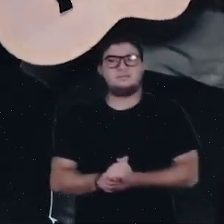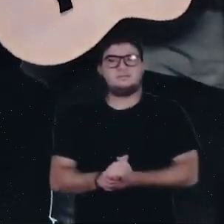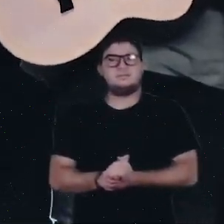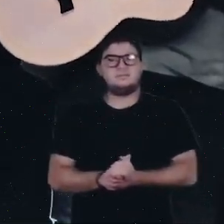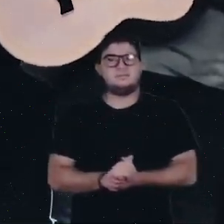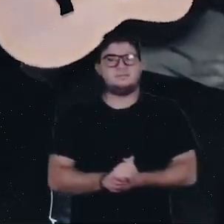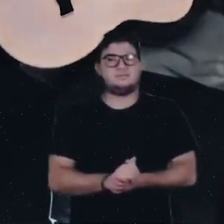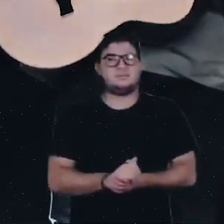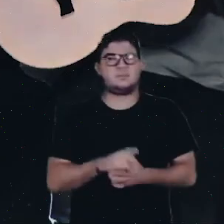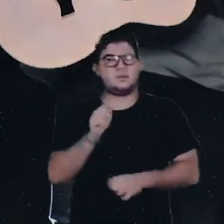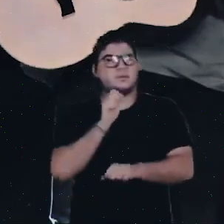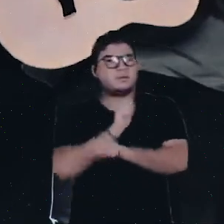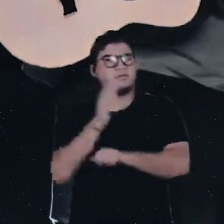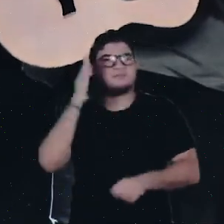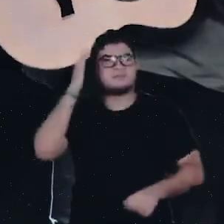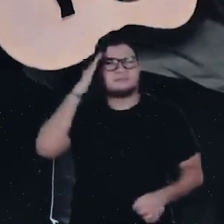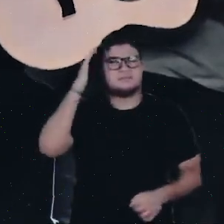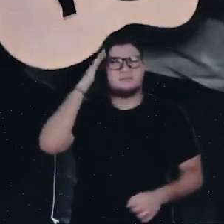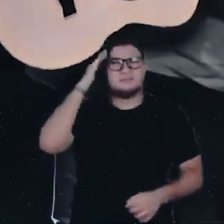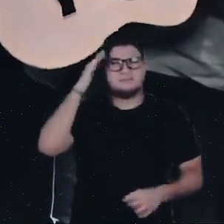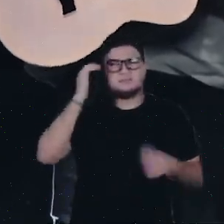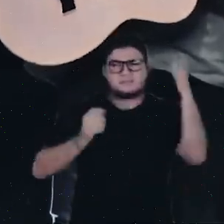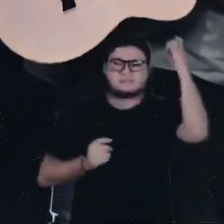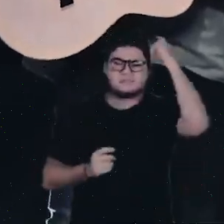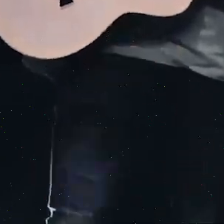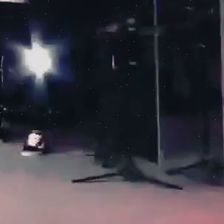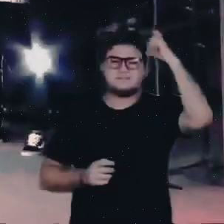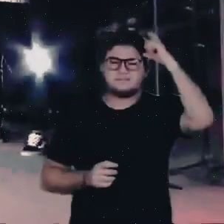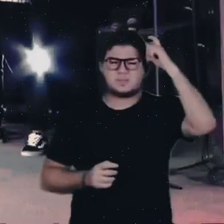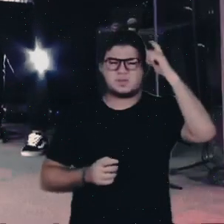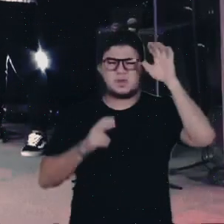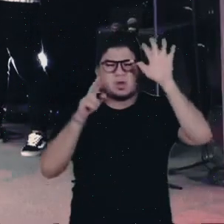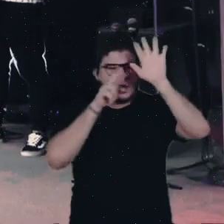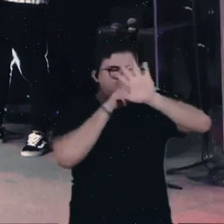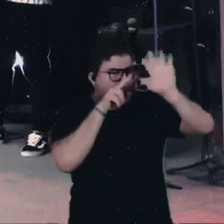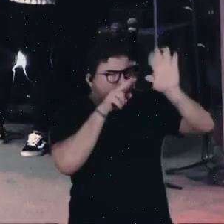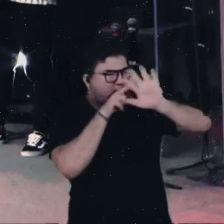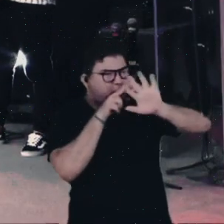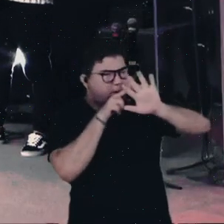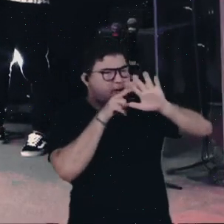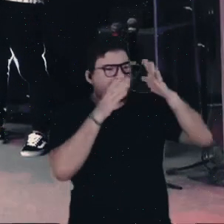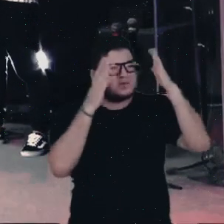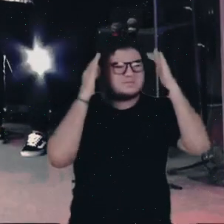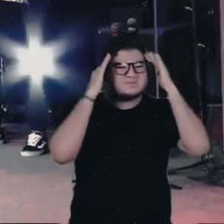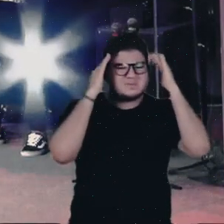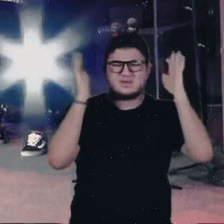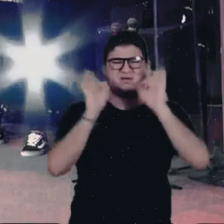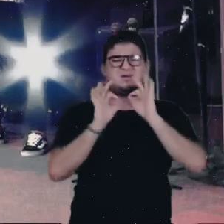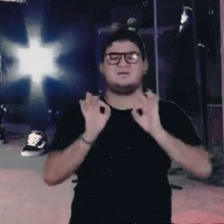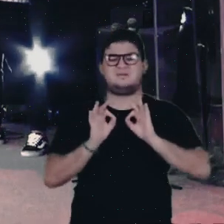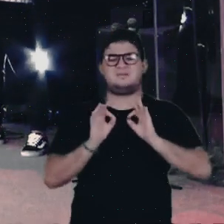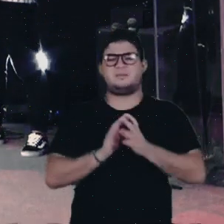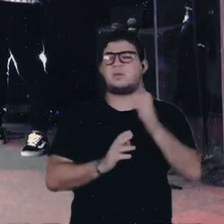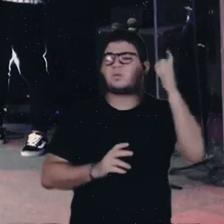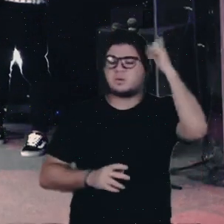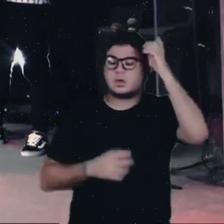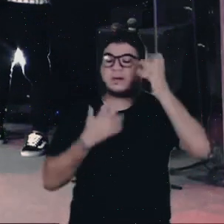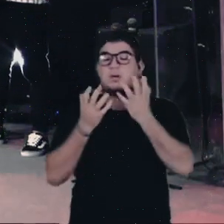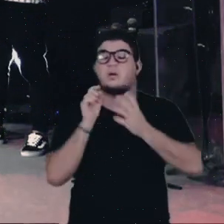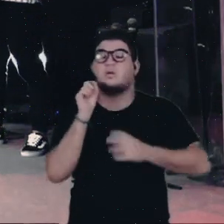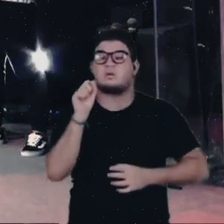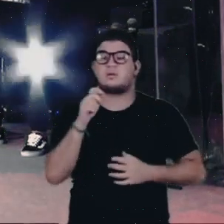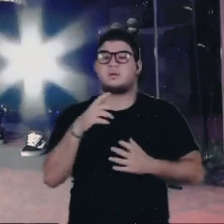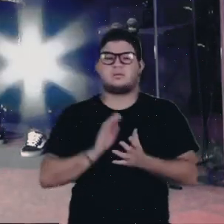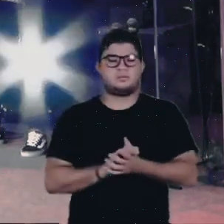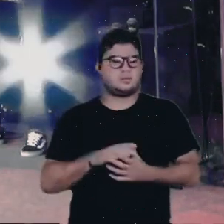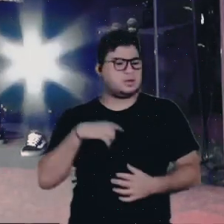Você já parou para pensar que quando a Bíblia diz que o diabo, ele cega o entendimento dos incrédulos? Ei, o diabo, ele quer justamente que a gente